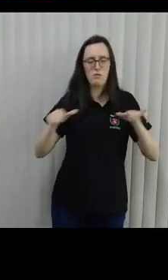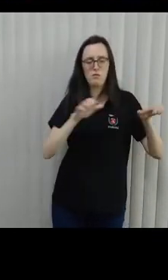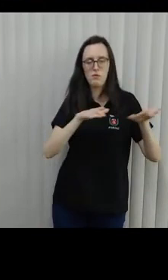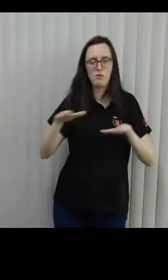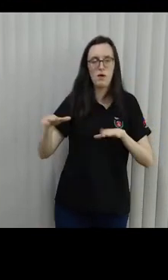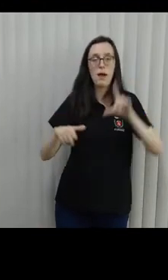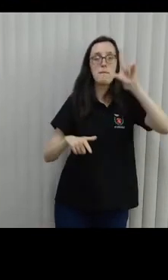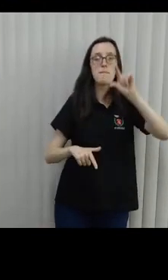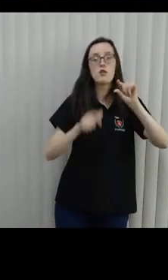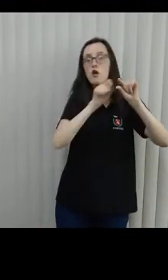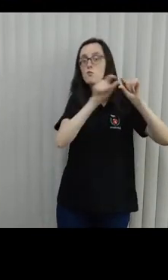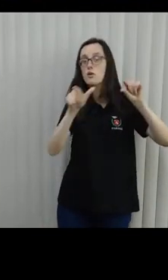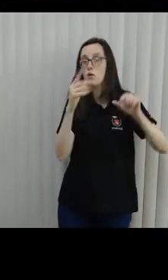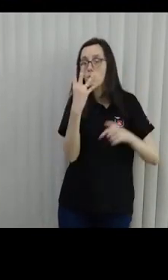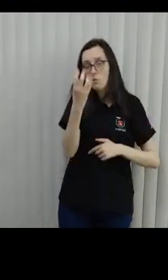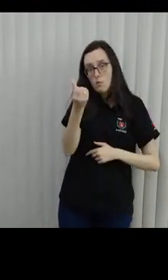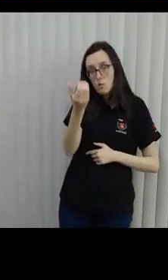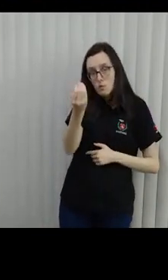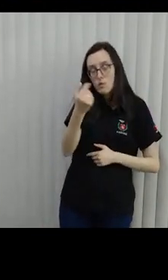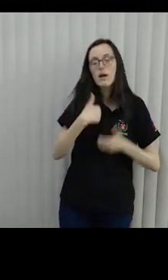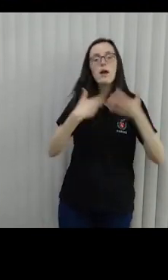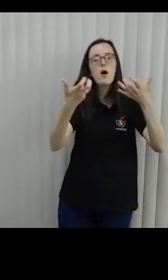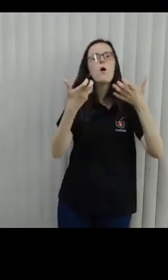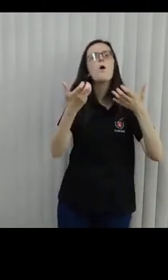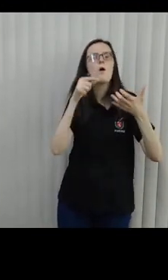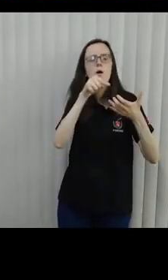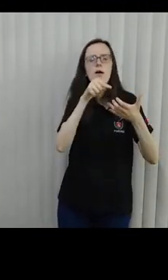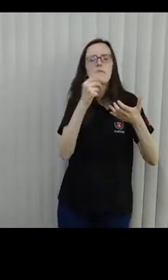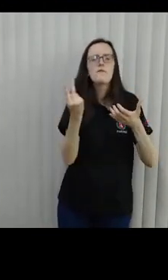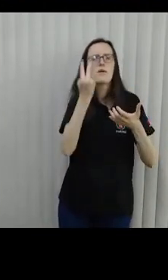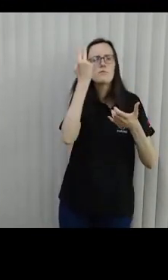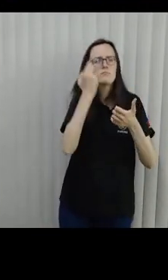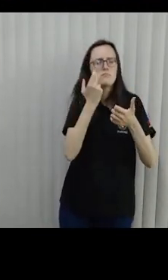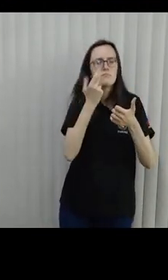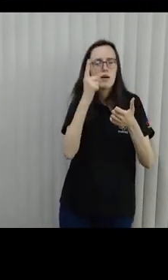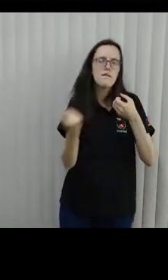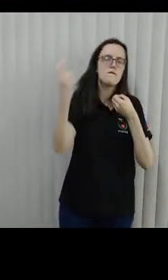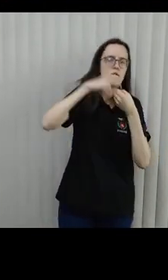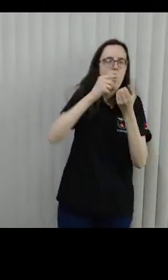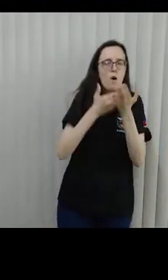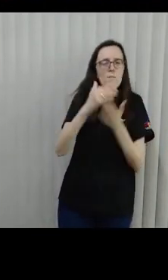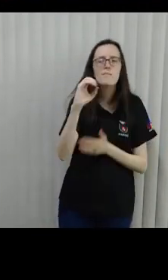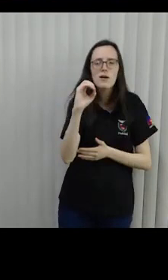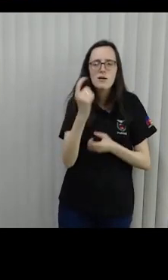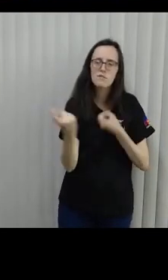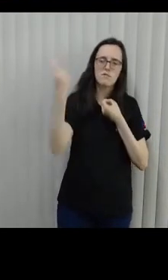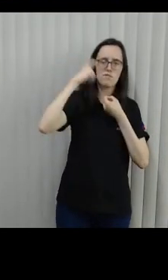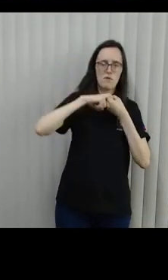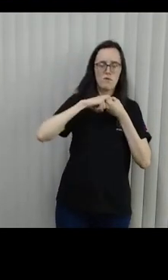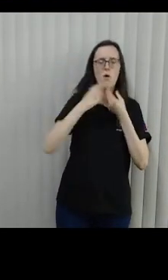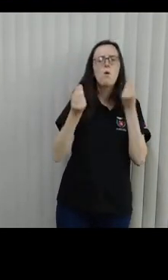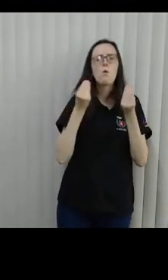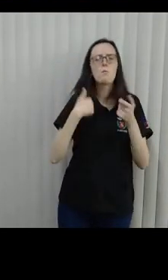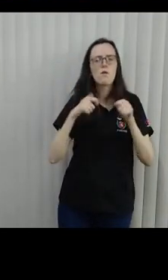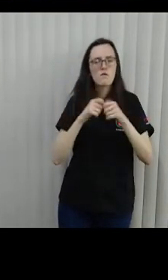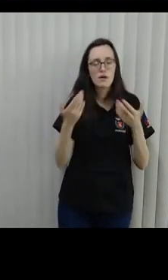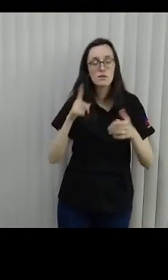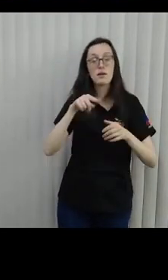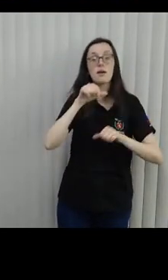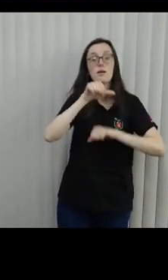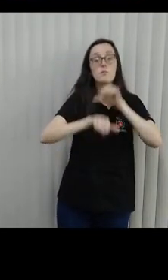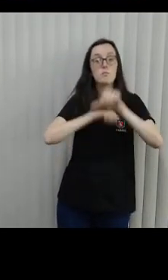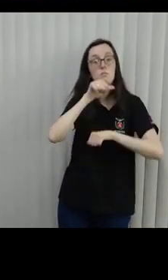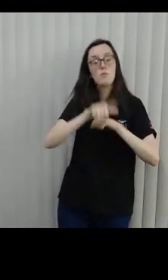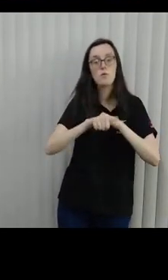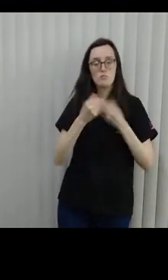que 460, eu quero que o valor dele seja a posição inicial que eu passei para ele. Tá? E como que eu posso fazer isso? Eu posso mudar